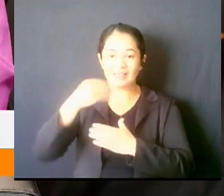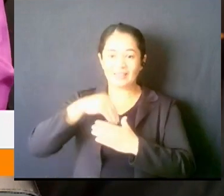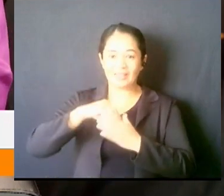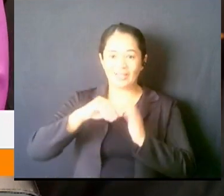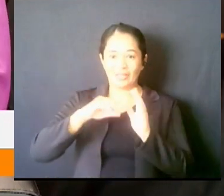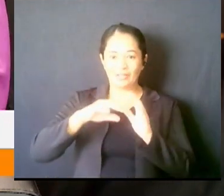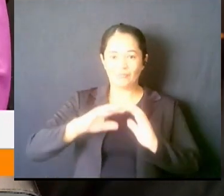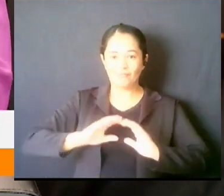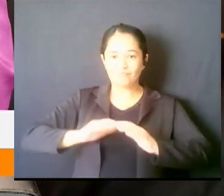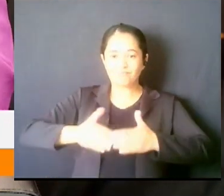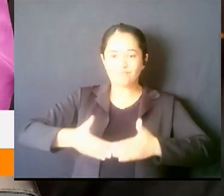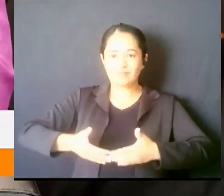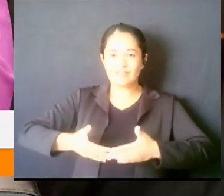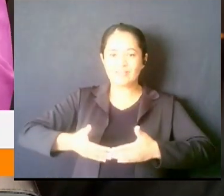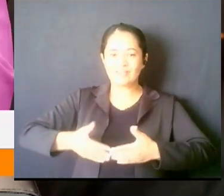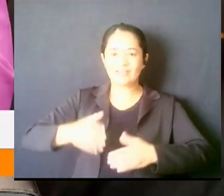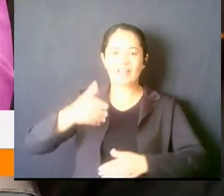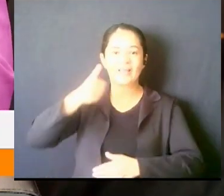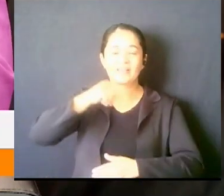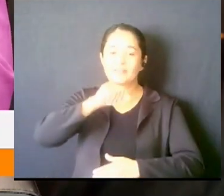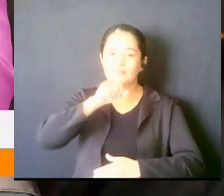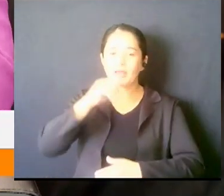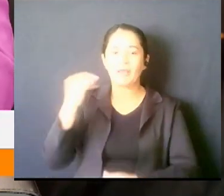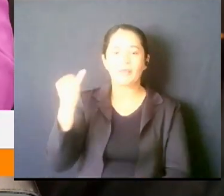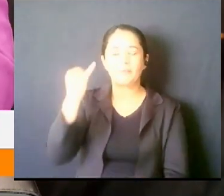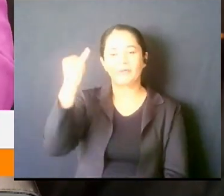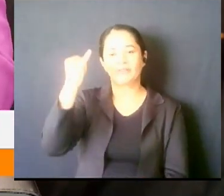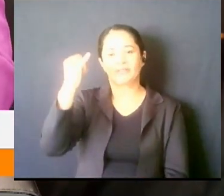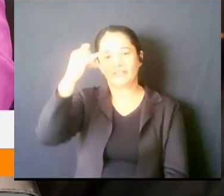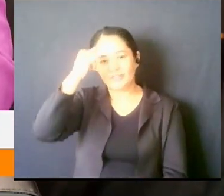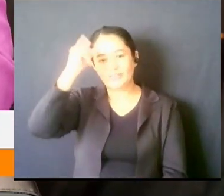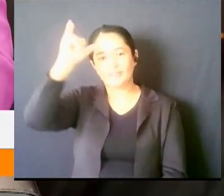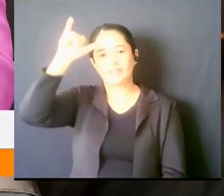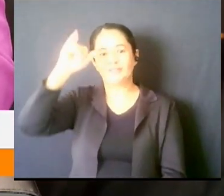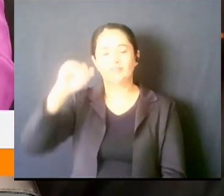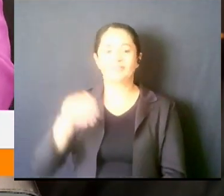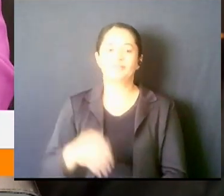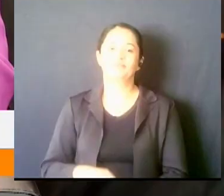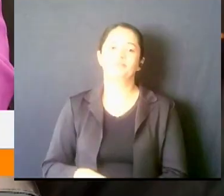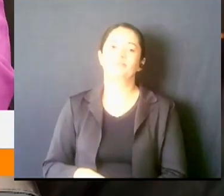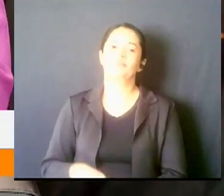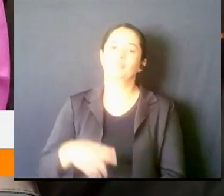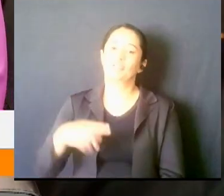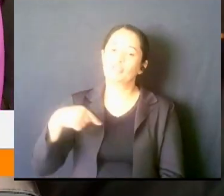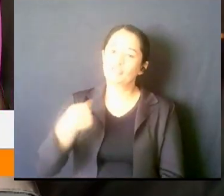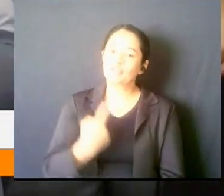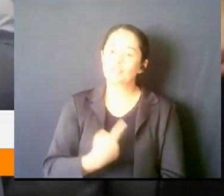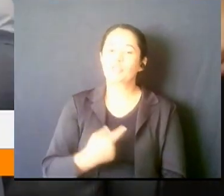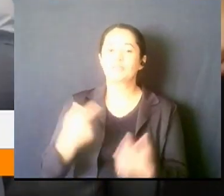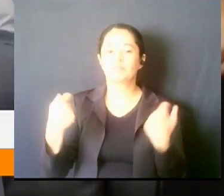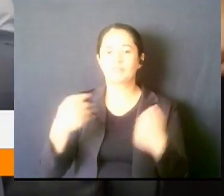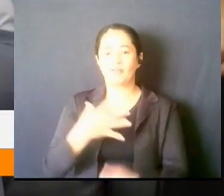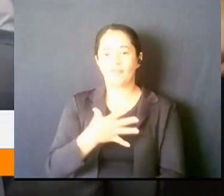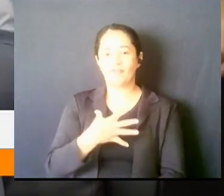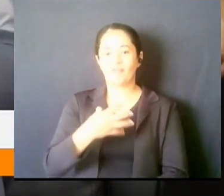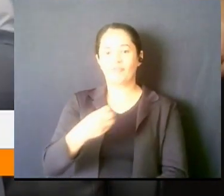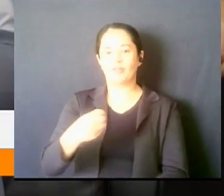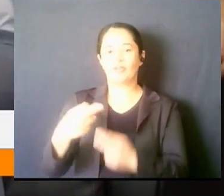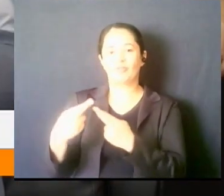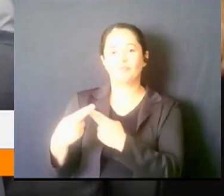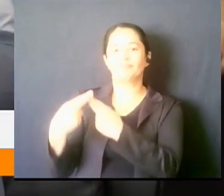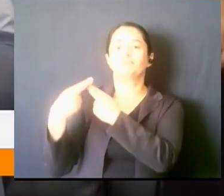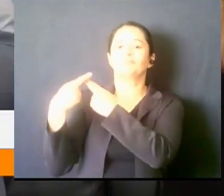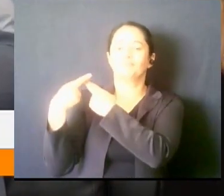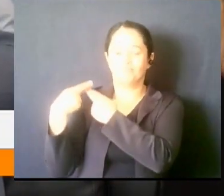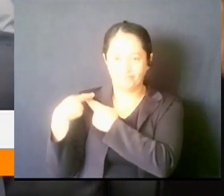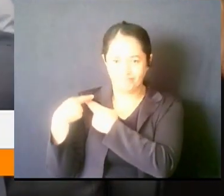da prevenção, porque é importante que a gente tenha filhos, mas com responsabilidade. Você tem razão. O